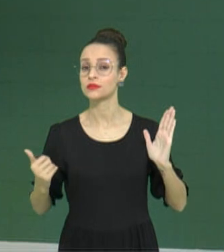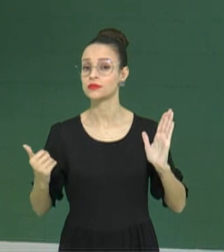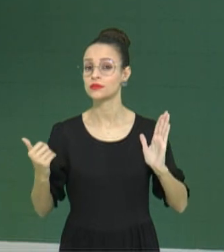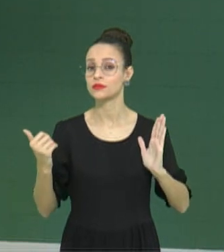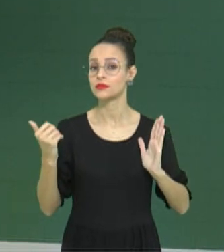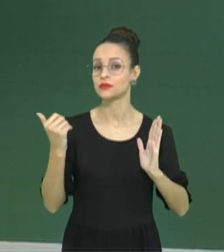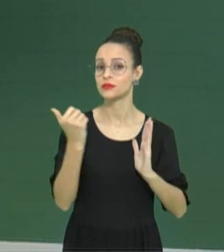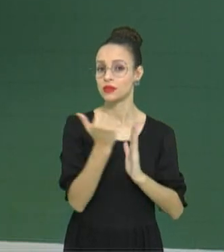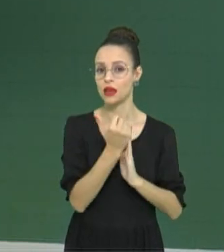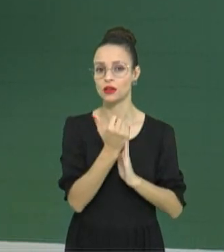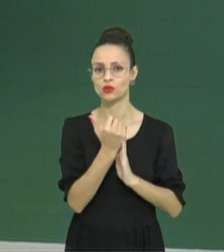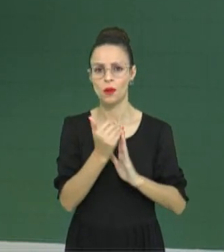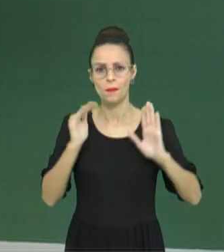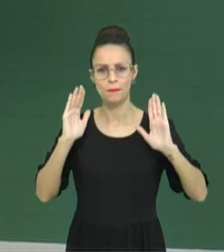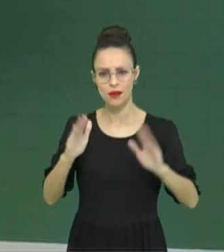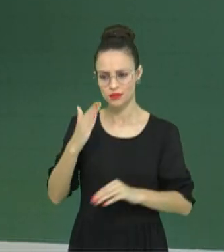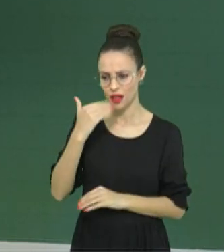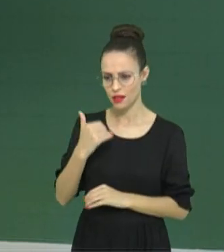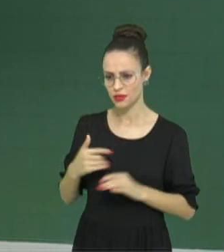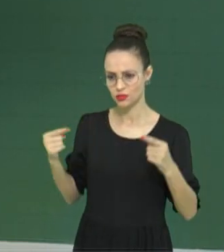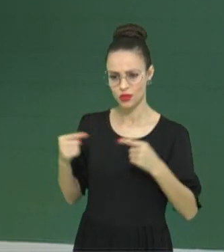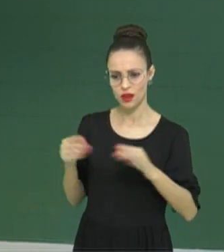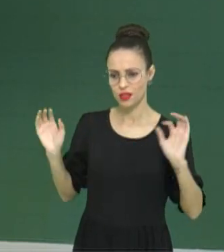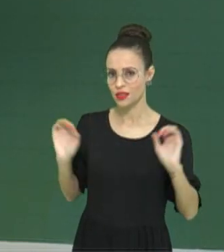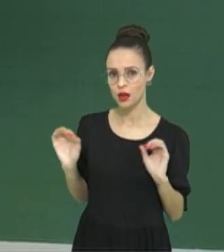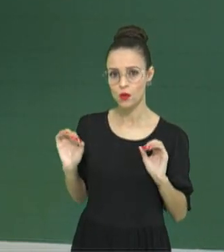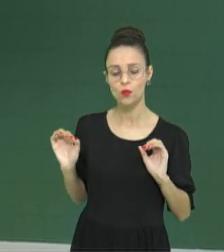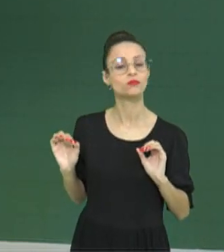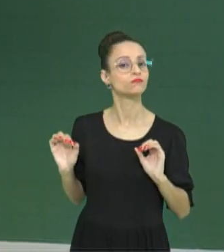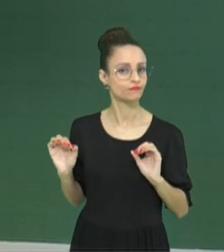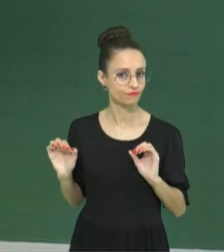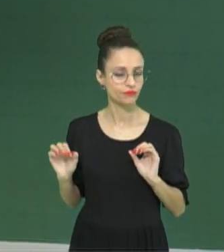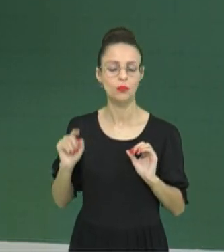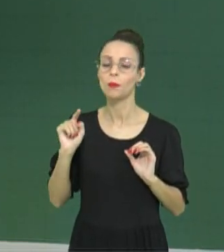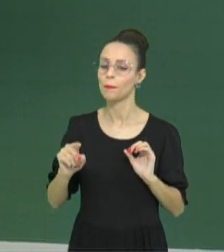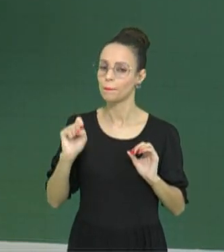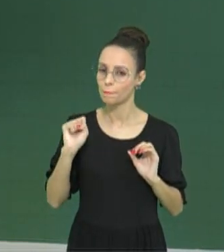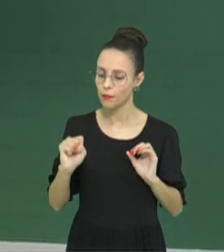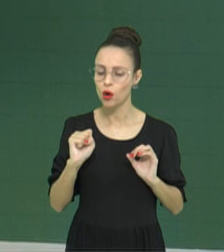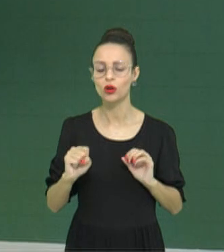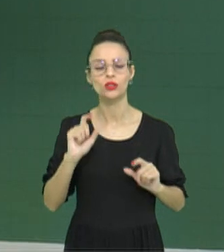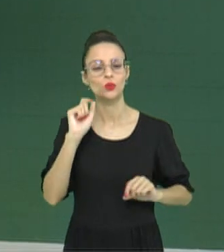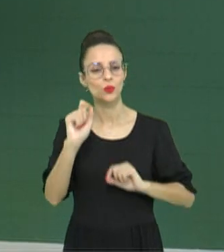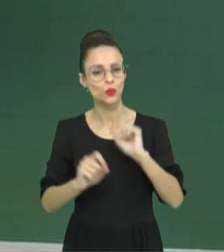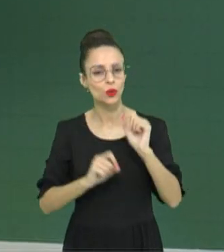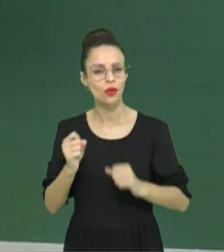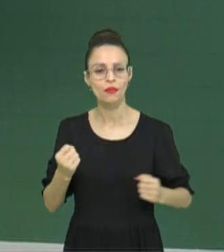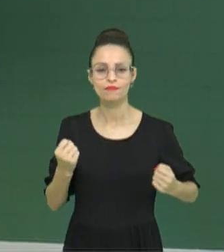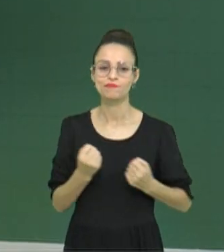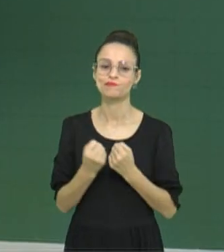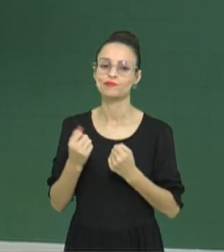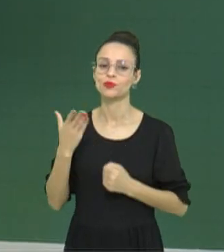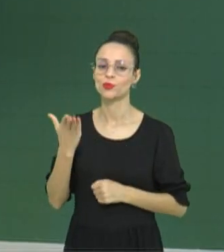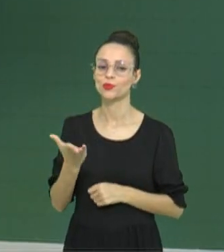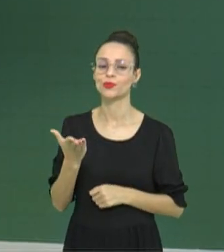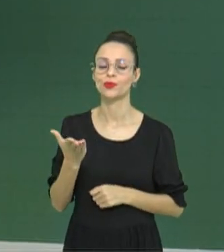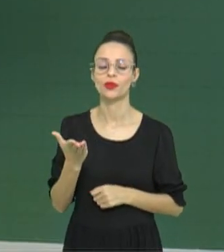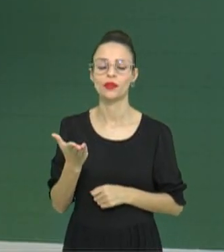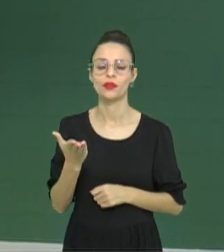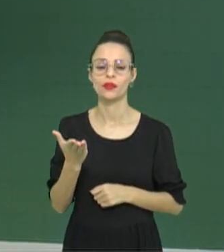exercício, sem ter uma alimentação adequada, ou seja, é mais um fator que contribui aí para